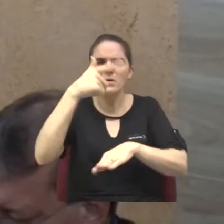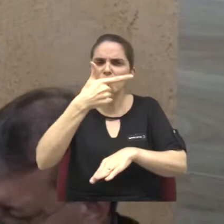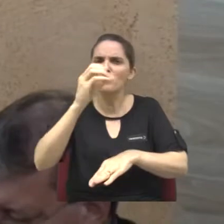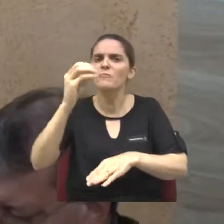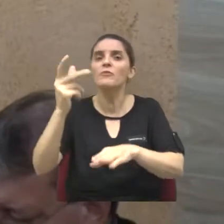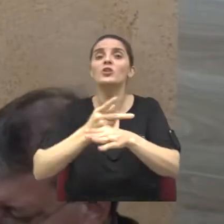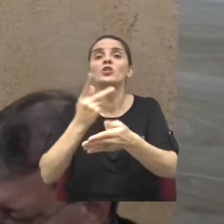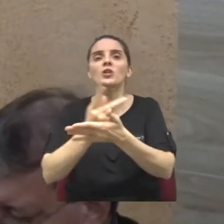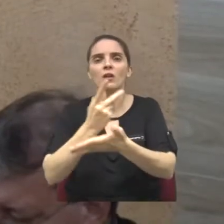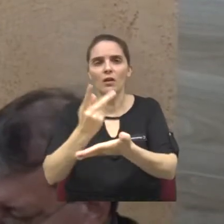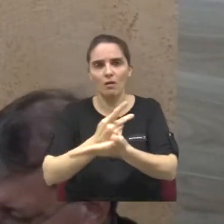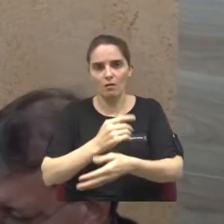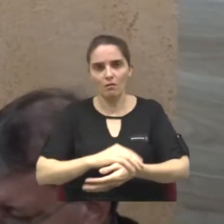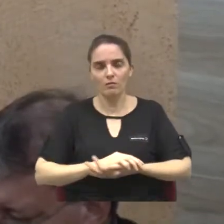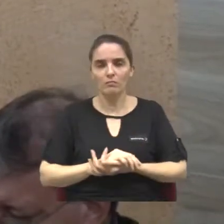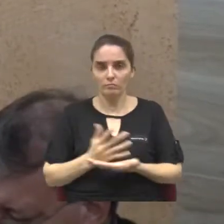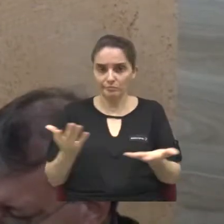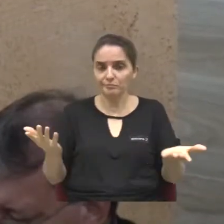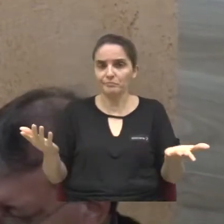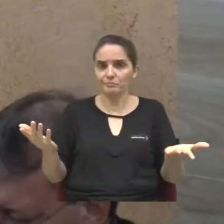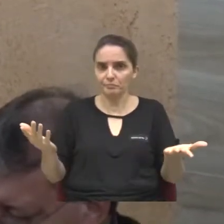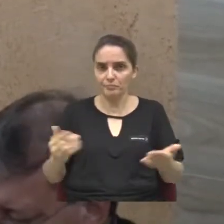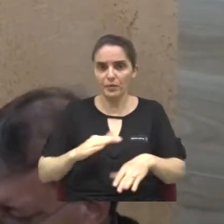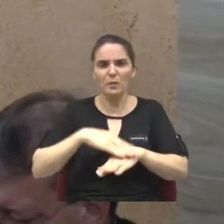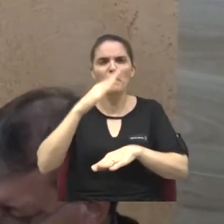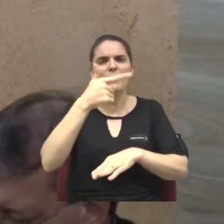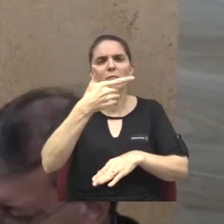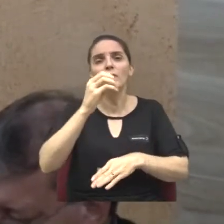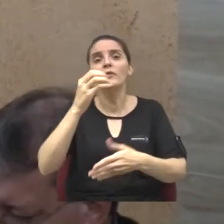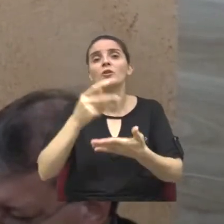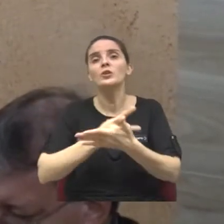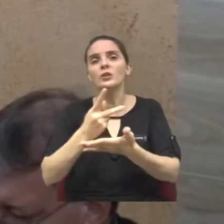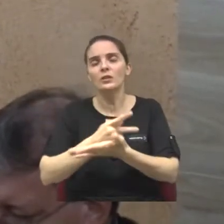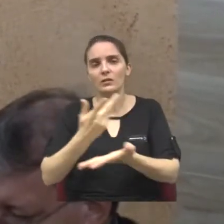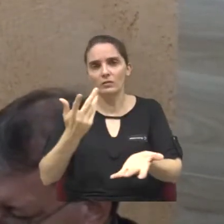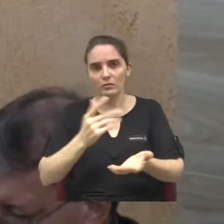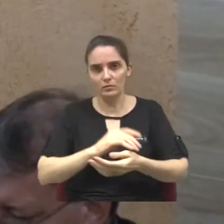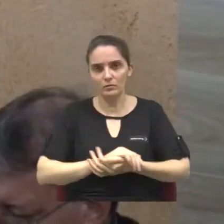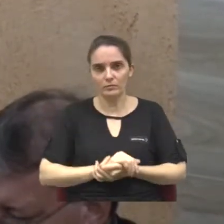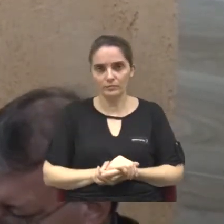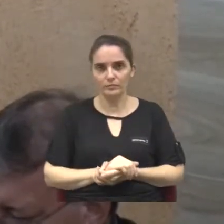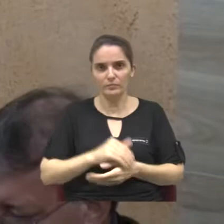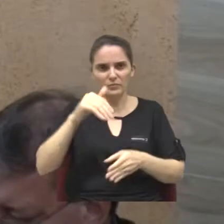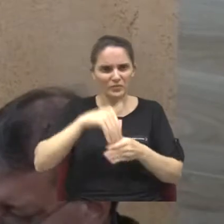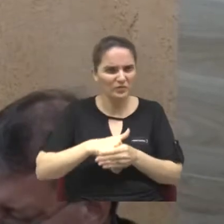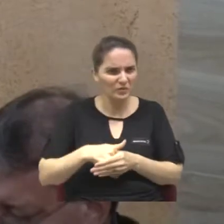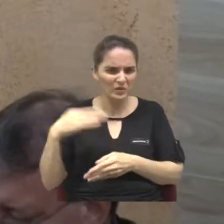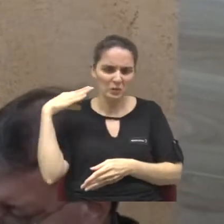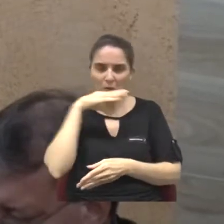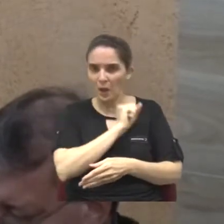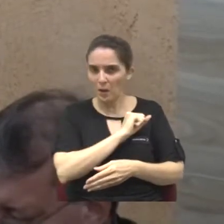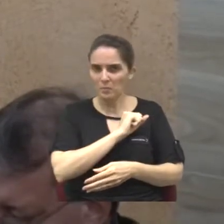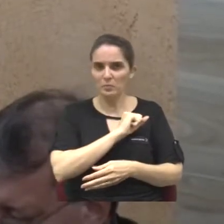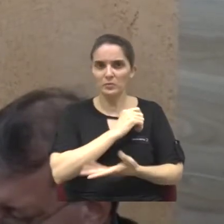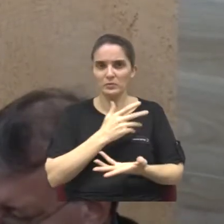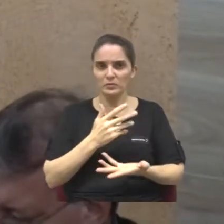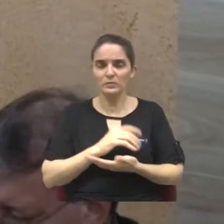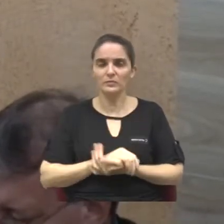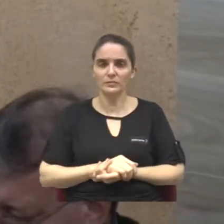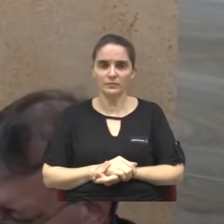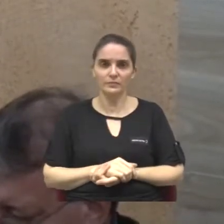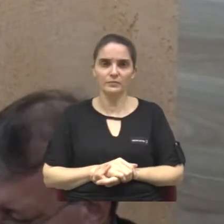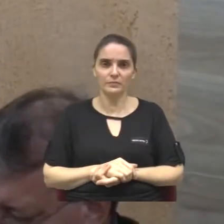erros. Mais de 20 erros. Que votamos às escuras.